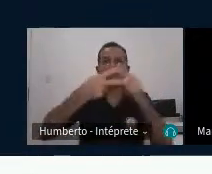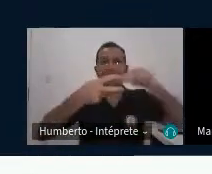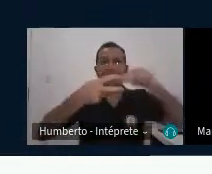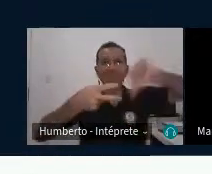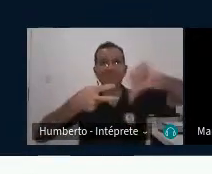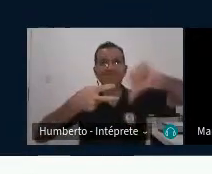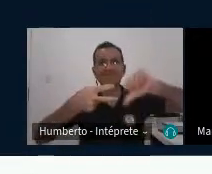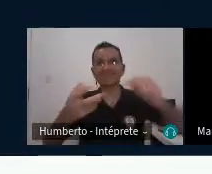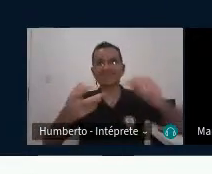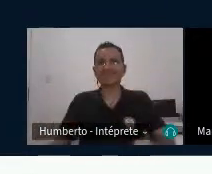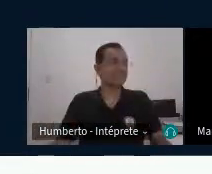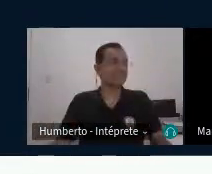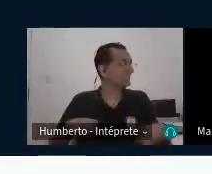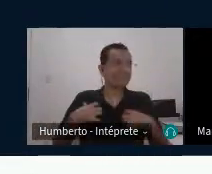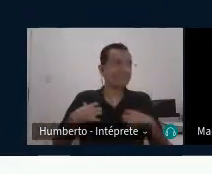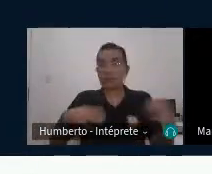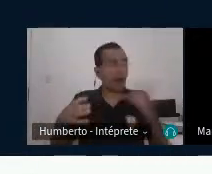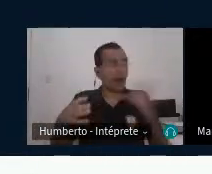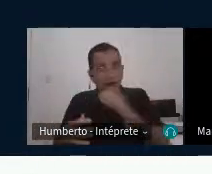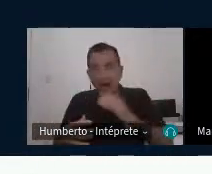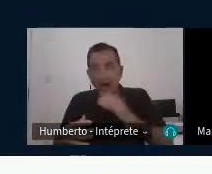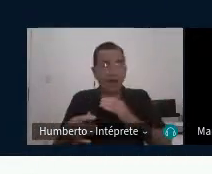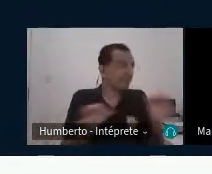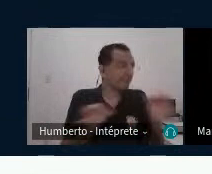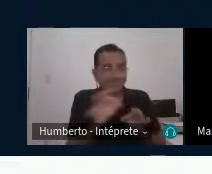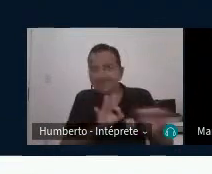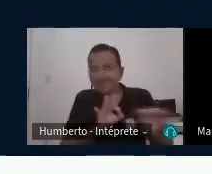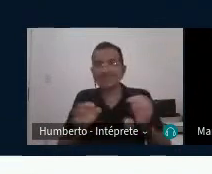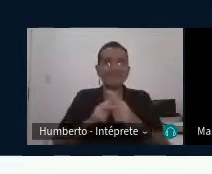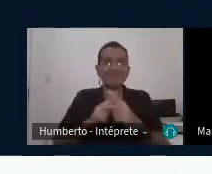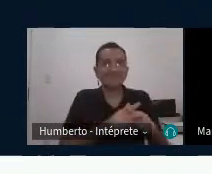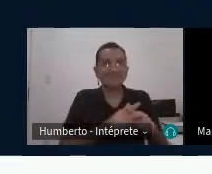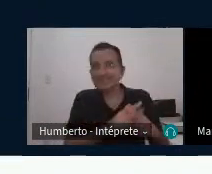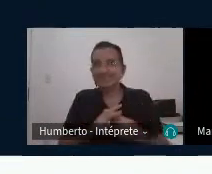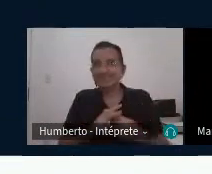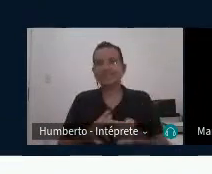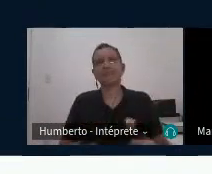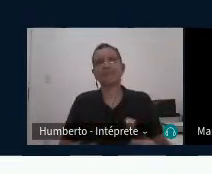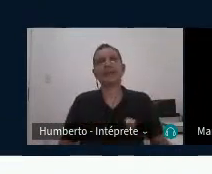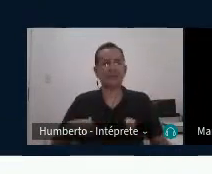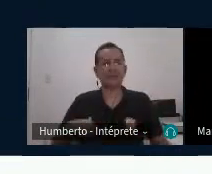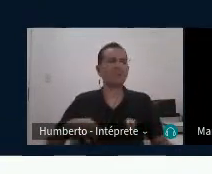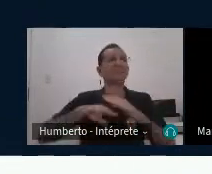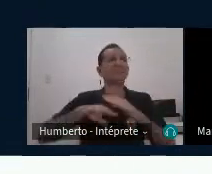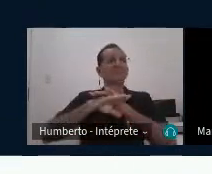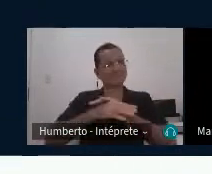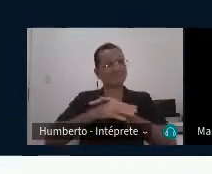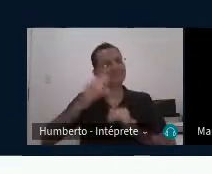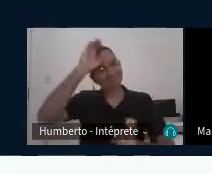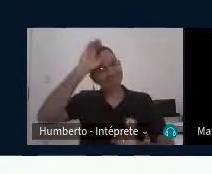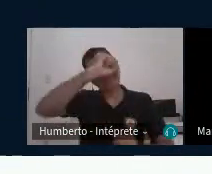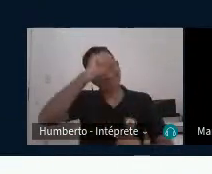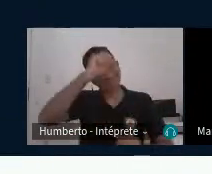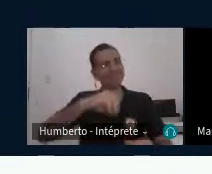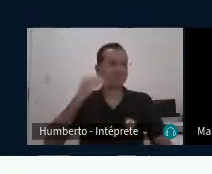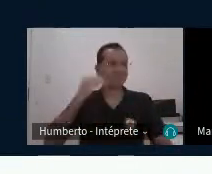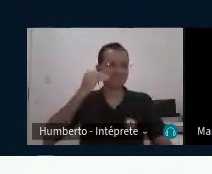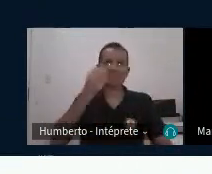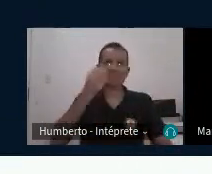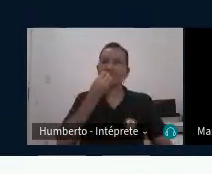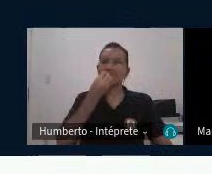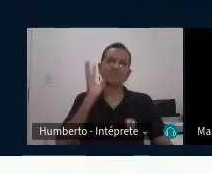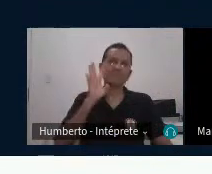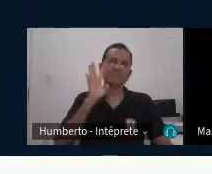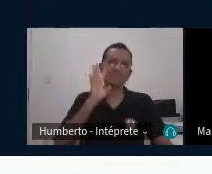né? E aí aconteceu esse tipo de coisa, mas valeu muita experiência, né? E a gente resolveu se organizar melhor,